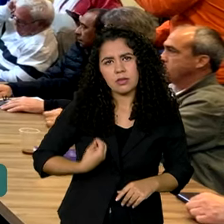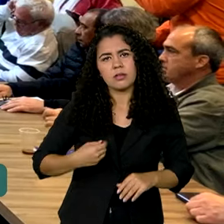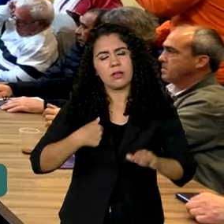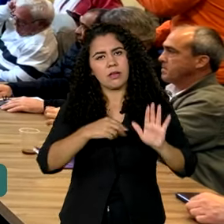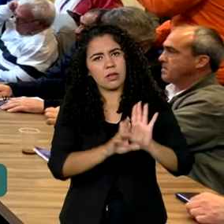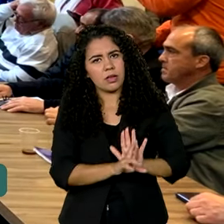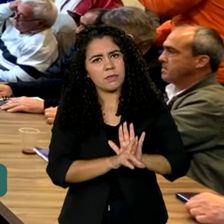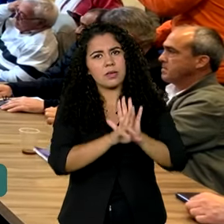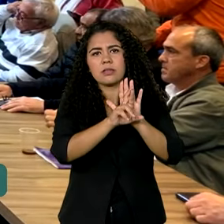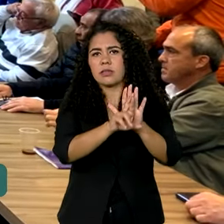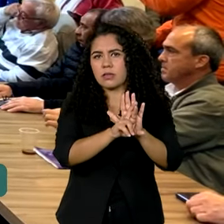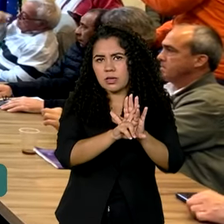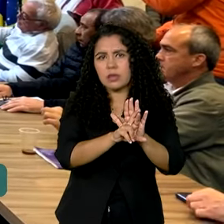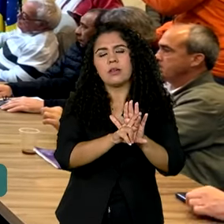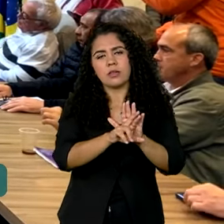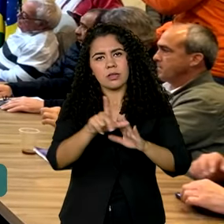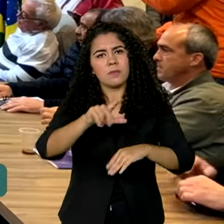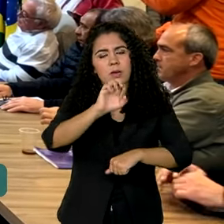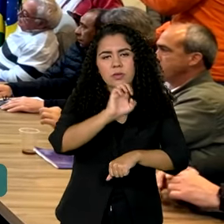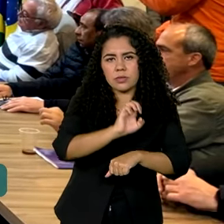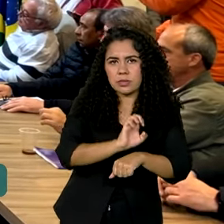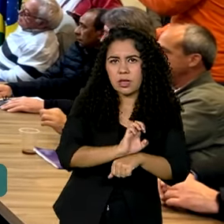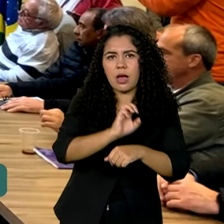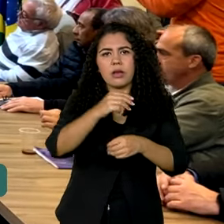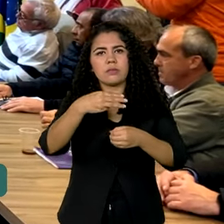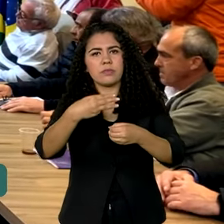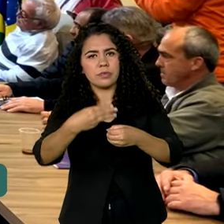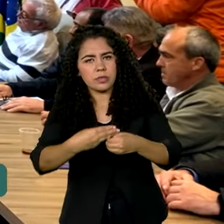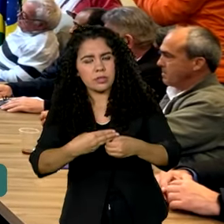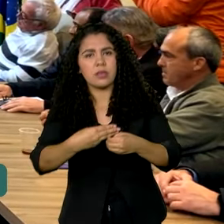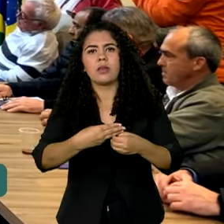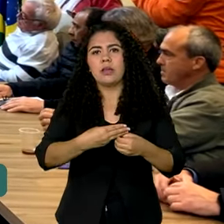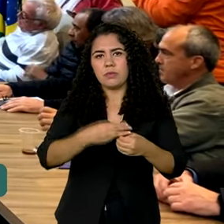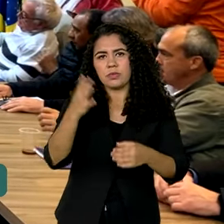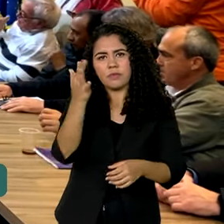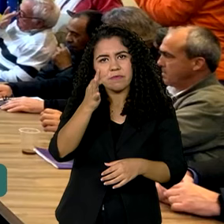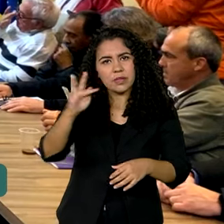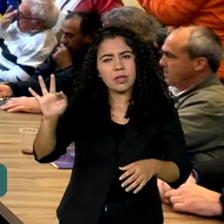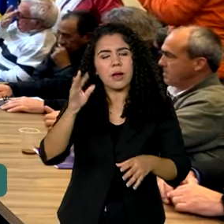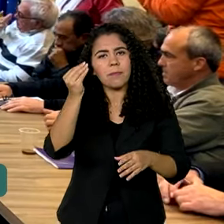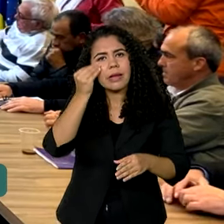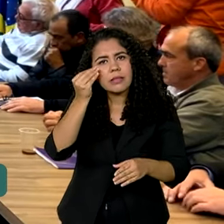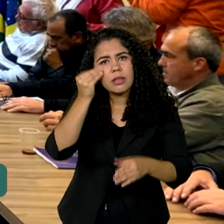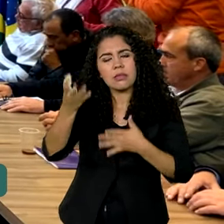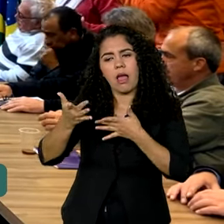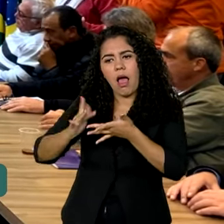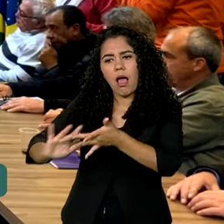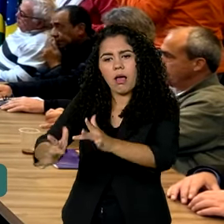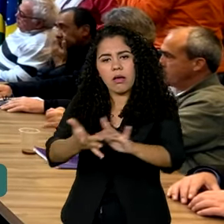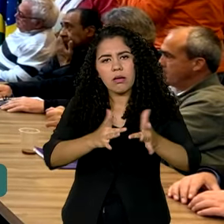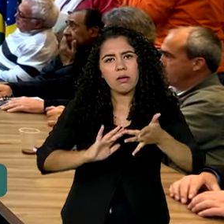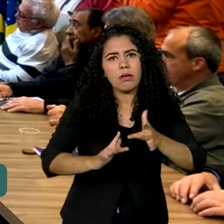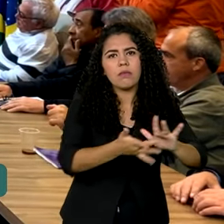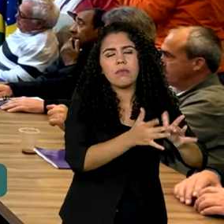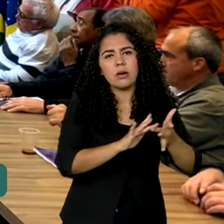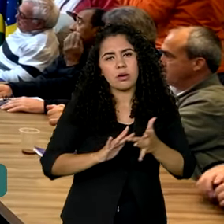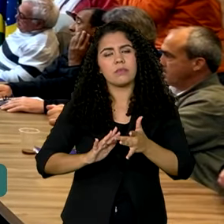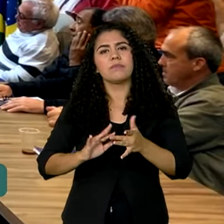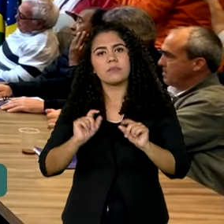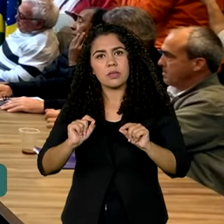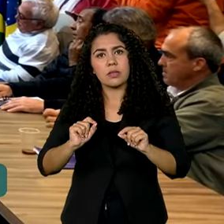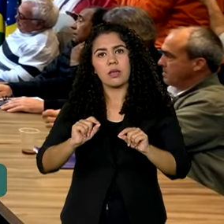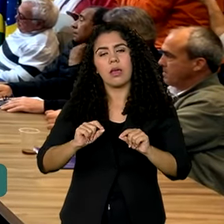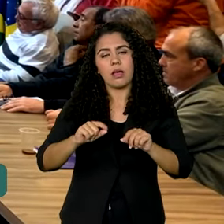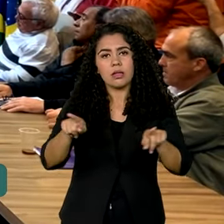das entidades, para tentar encurtar o caminho entre o Rio Grande do Sul e Brasília,